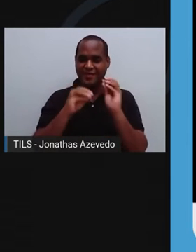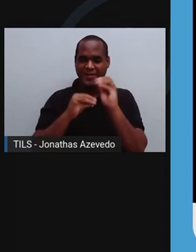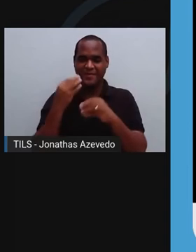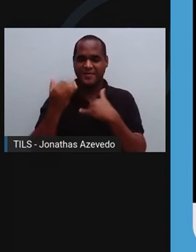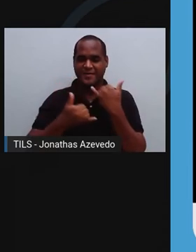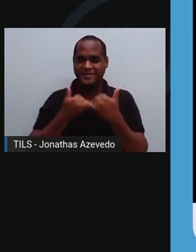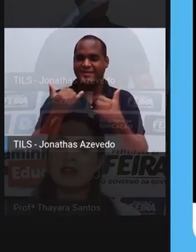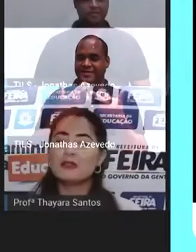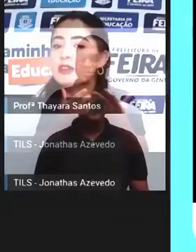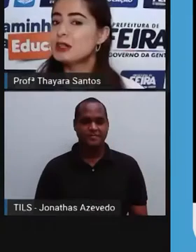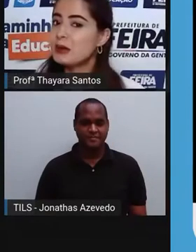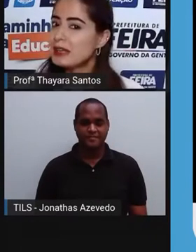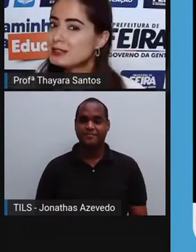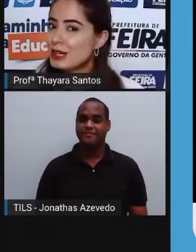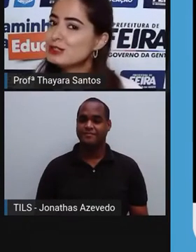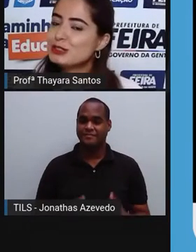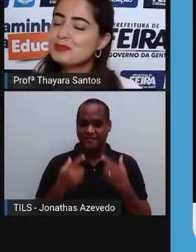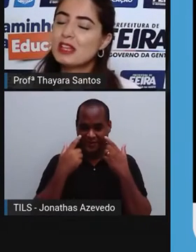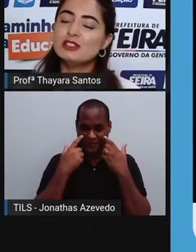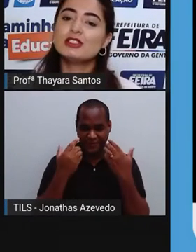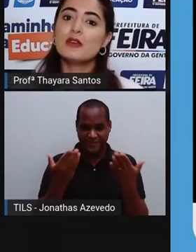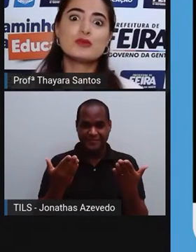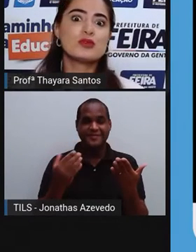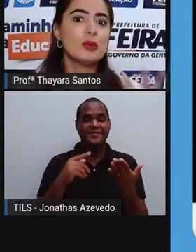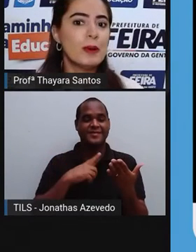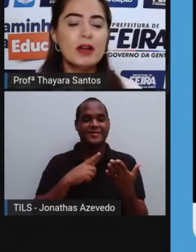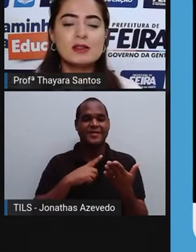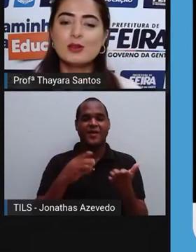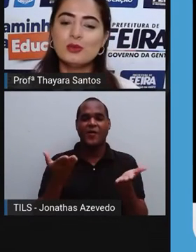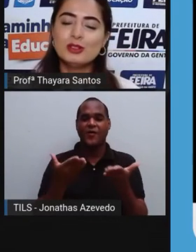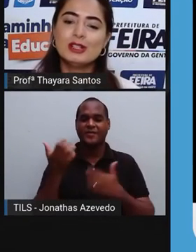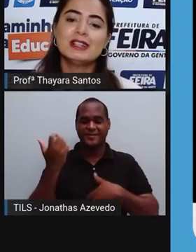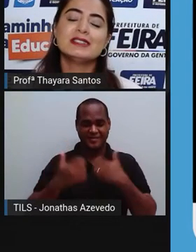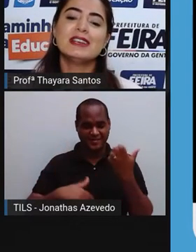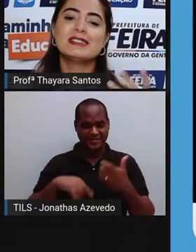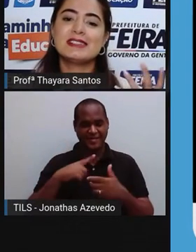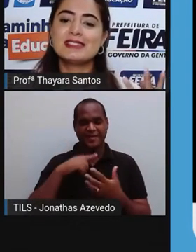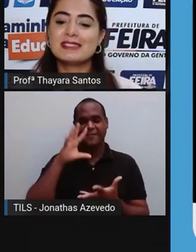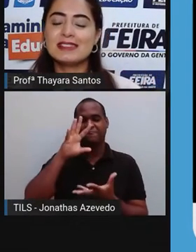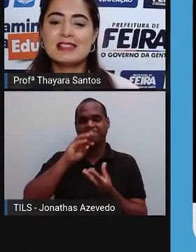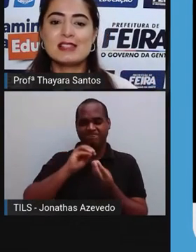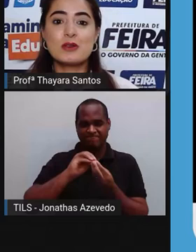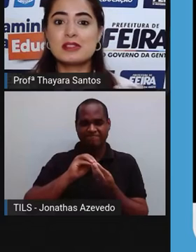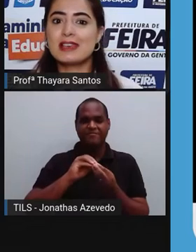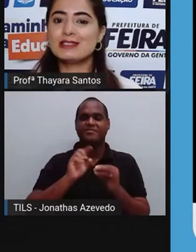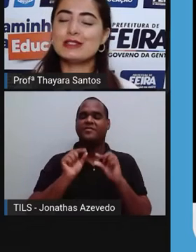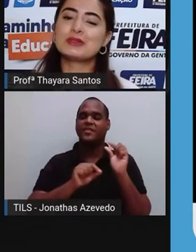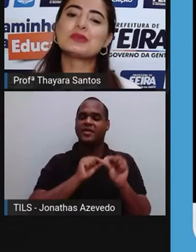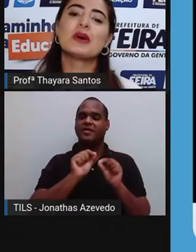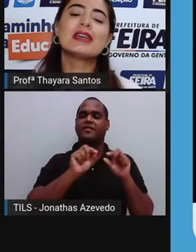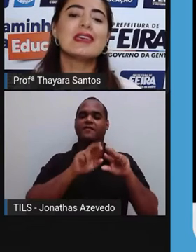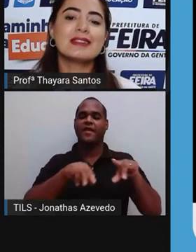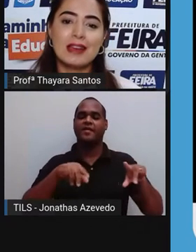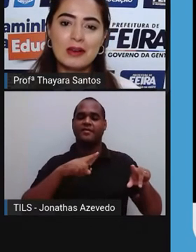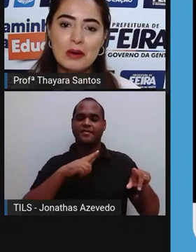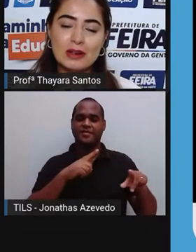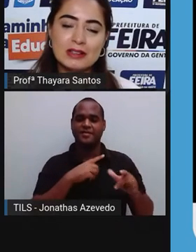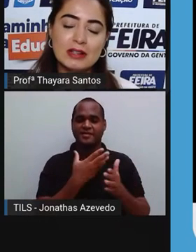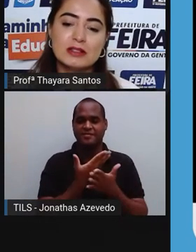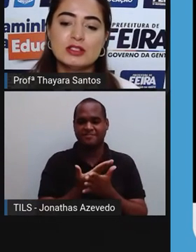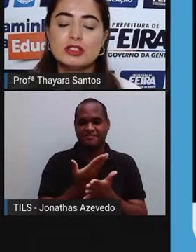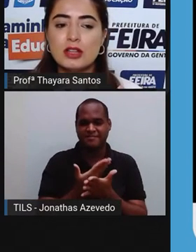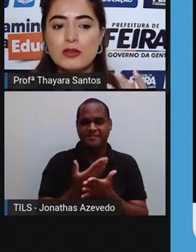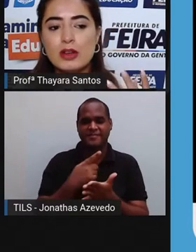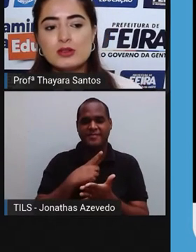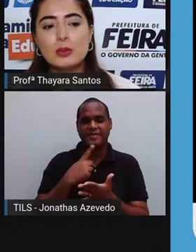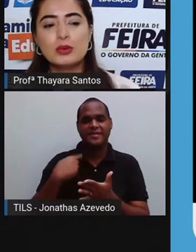e informativo para você. Viram aí, gente? A gente teve um super resumo dessas coisas que a gente estudou aqui até agora,